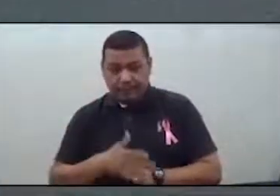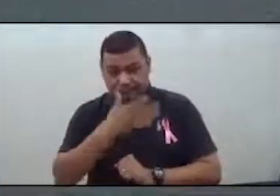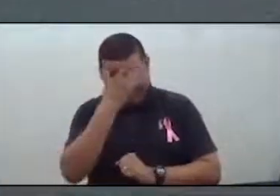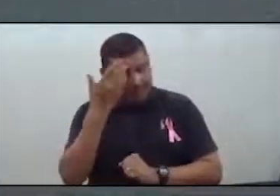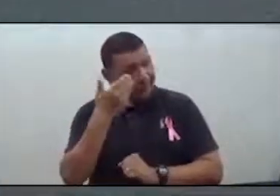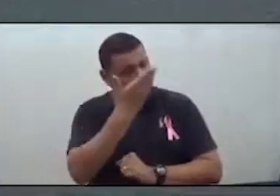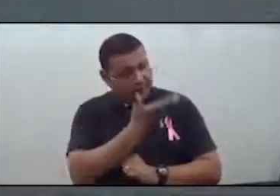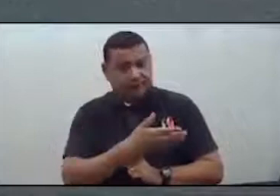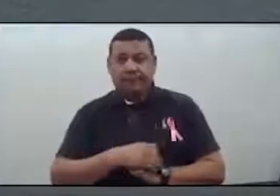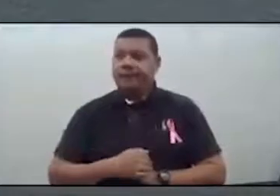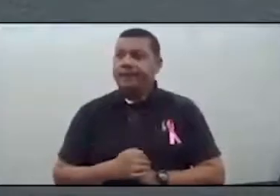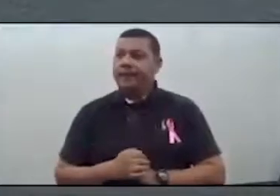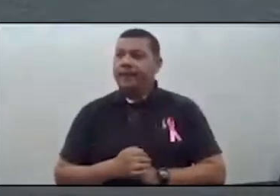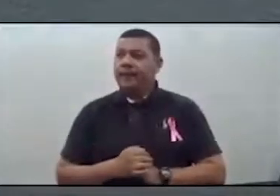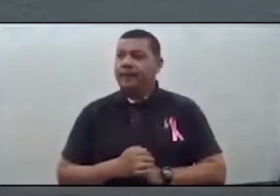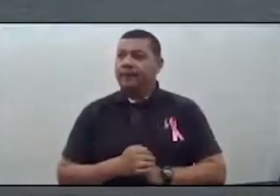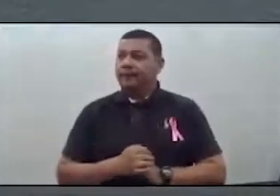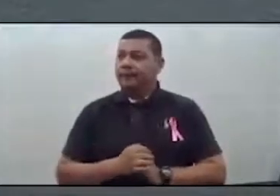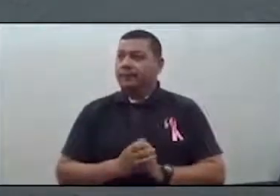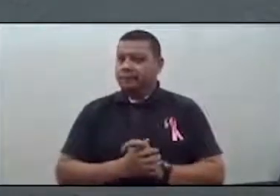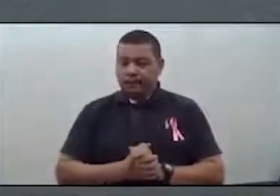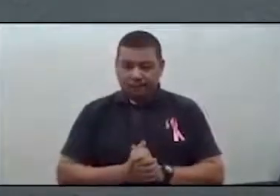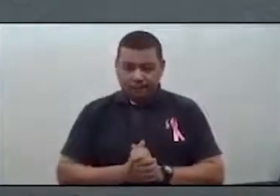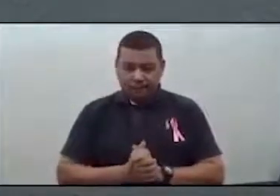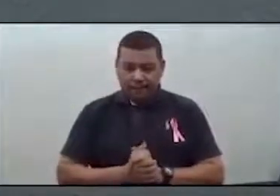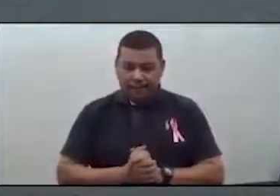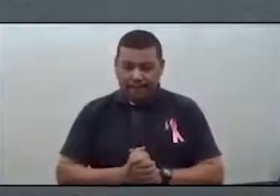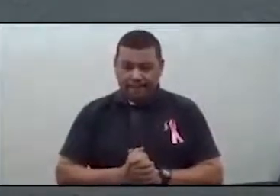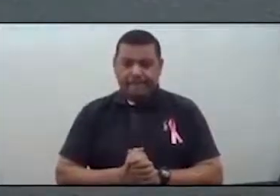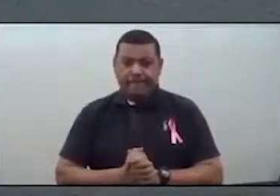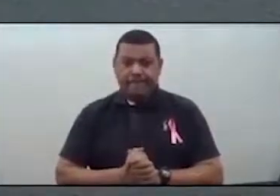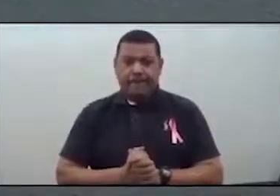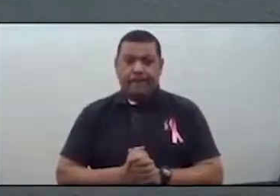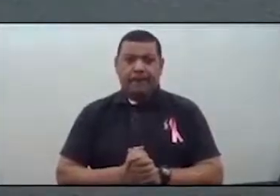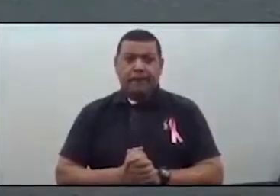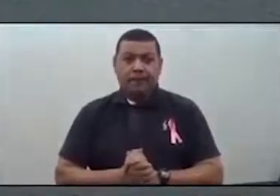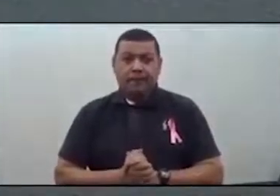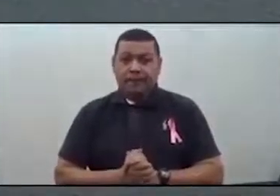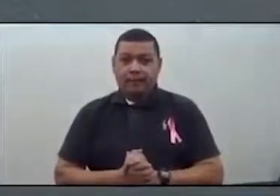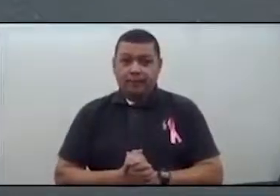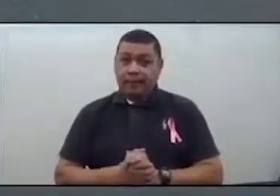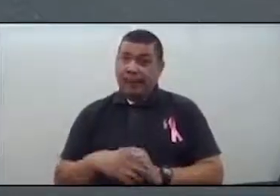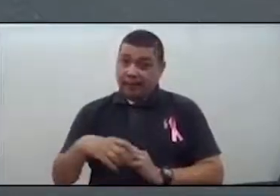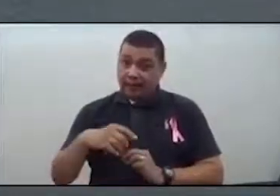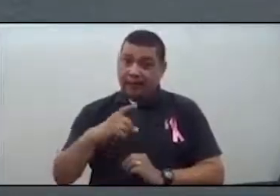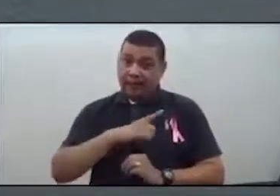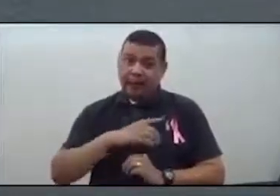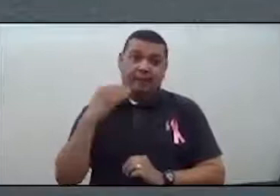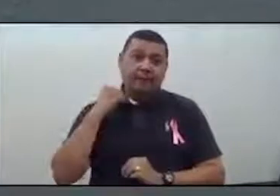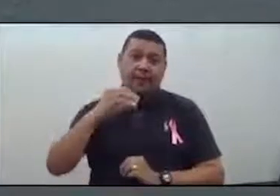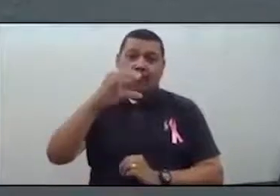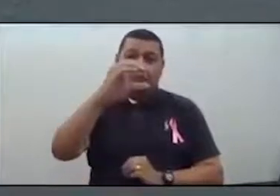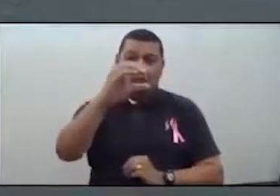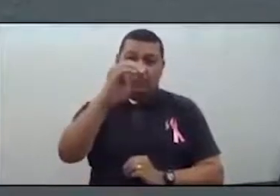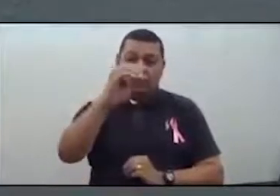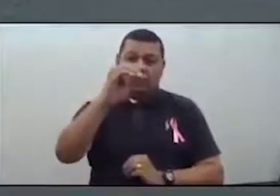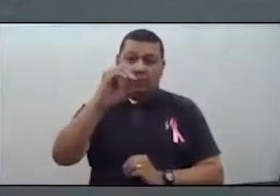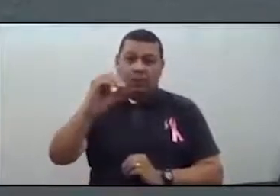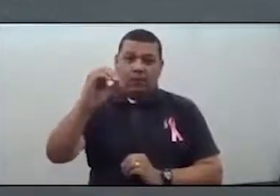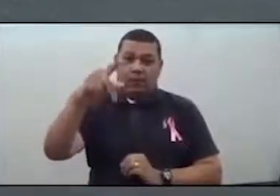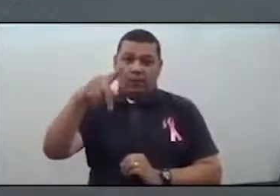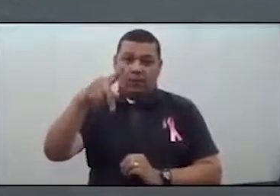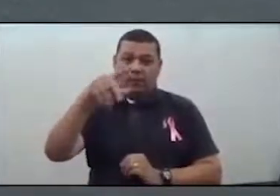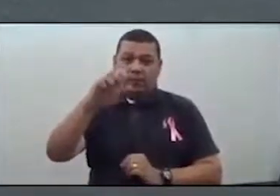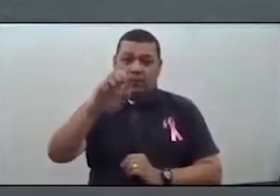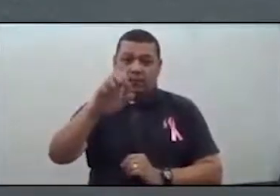crédito, principalmente aí as cooperativas de crédito, né? Que você vai ter os recursos suficientes e eu